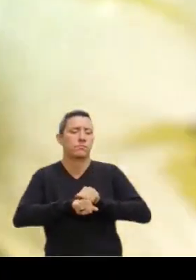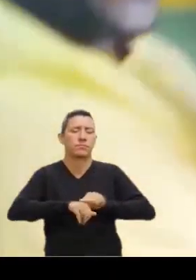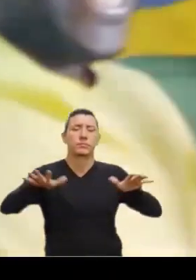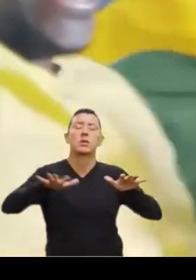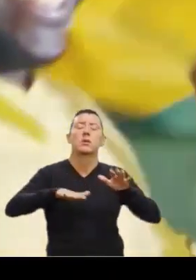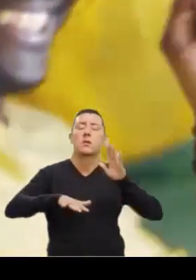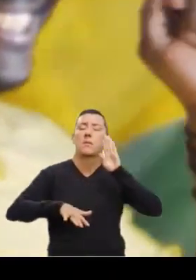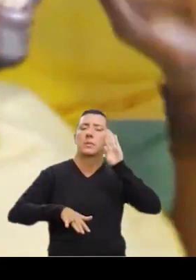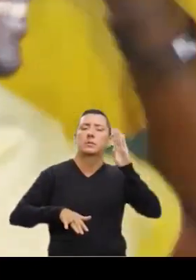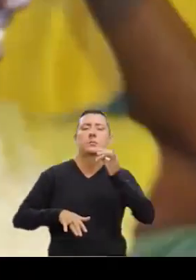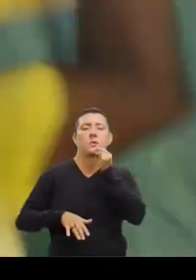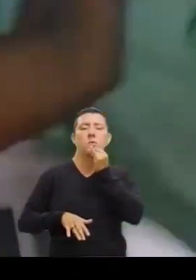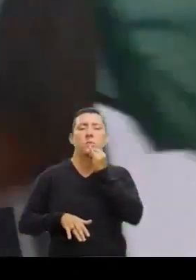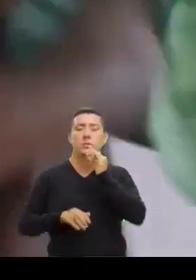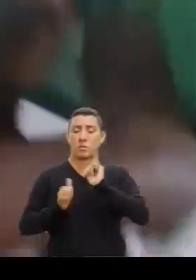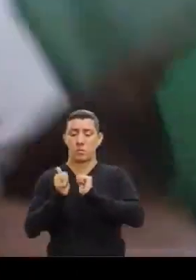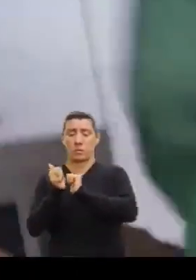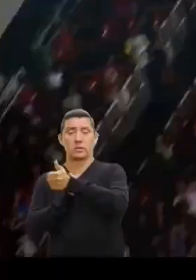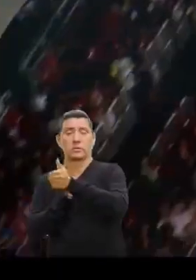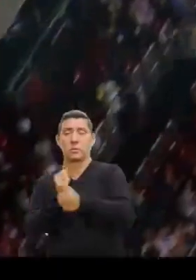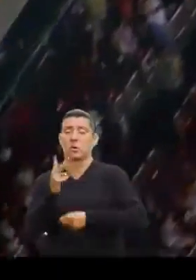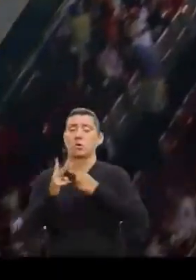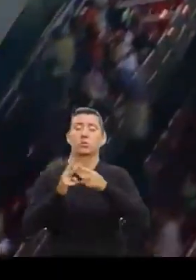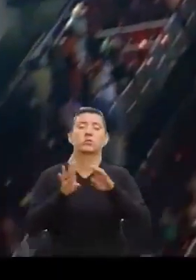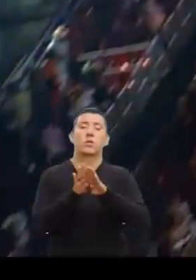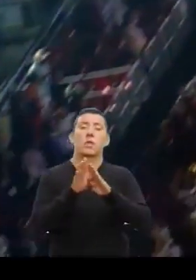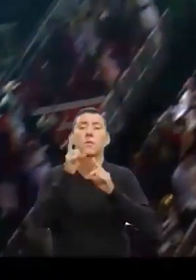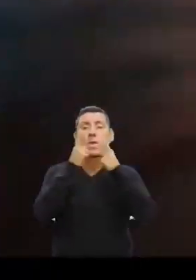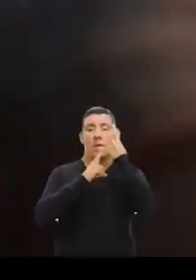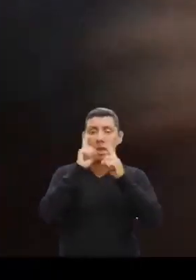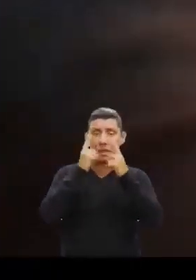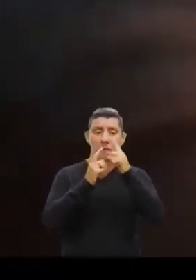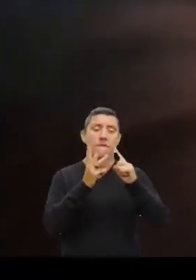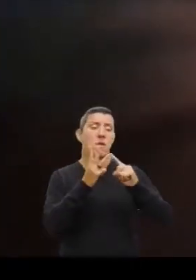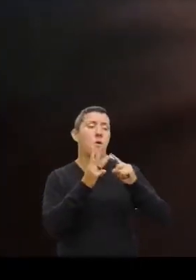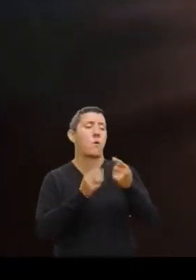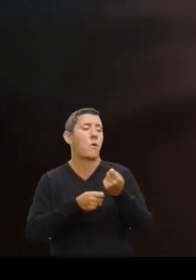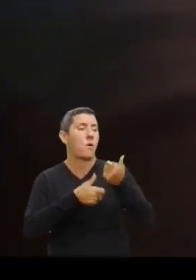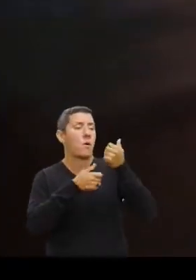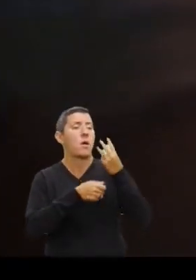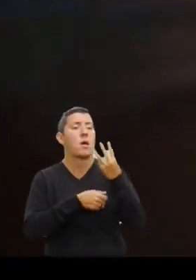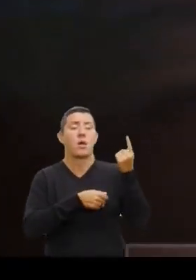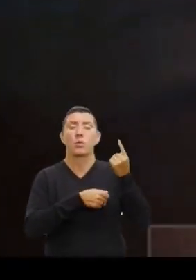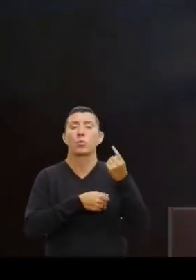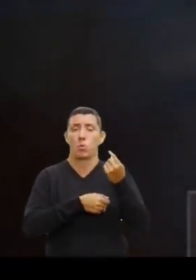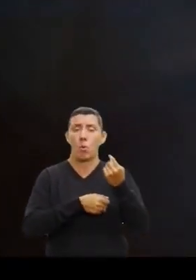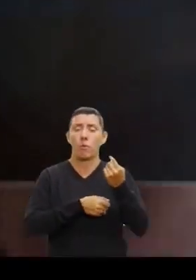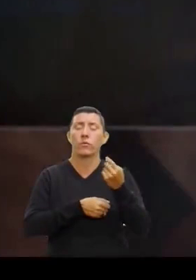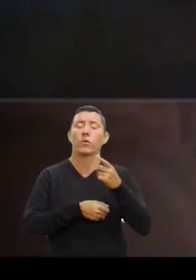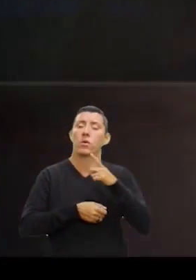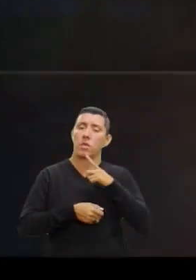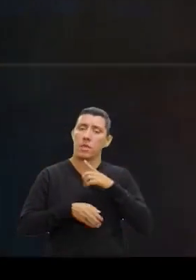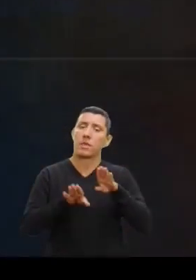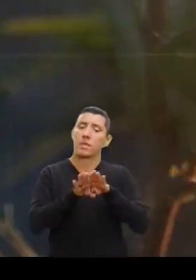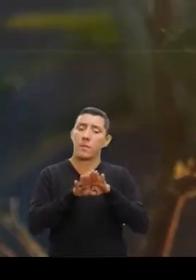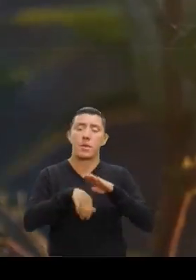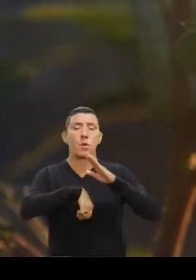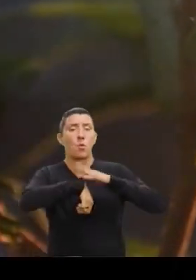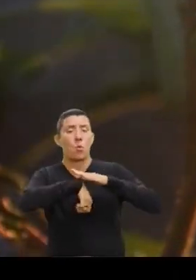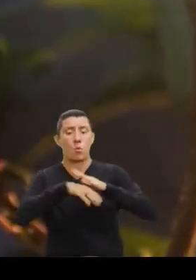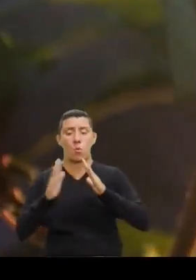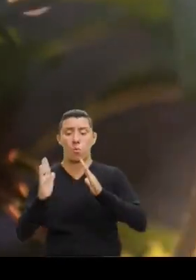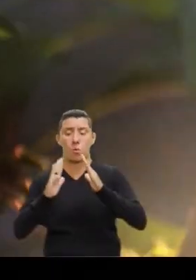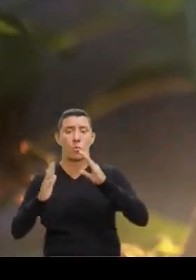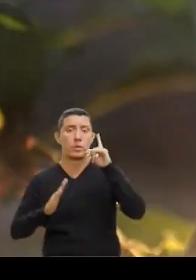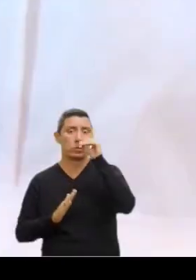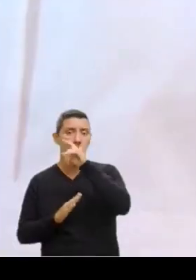desde megaeventos esportivos até o carnaval eo ano novo em momentos críticos e sensíveis Como